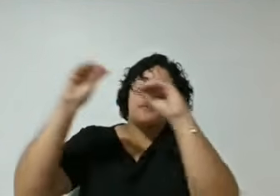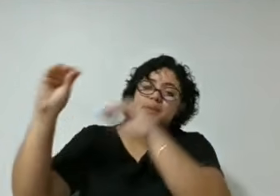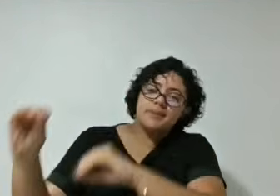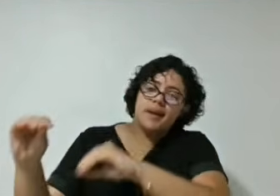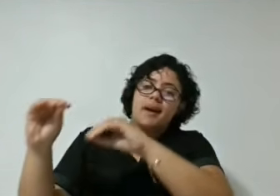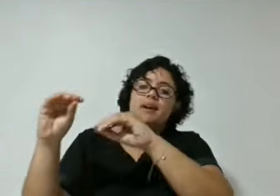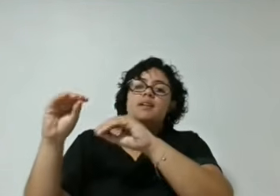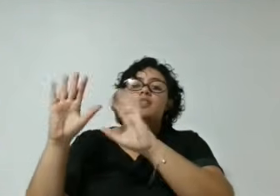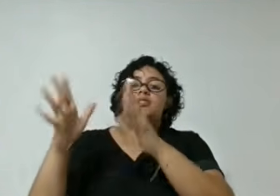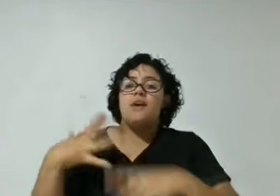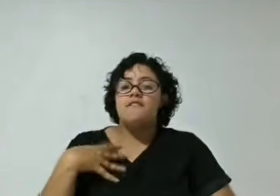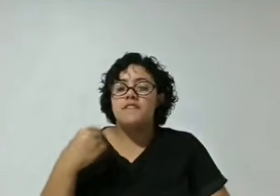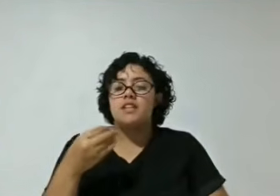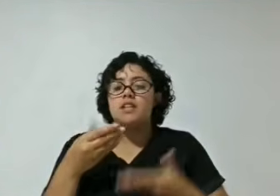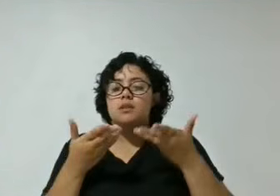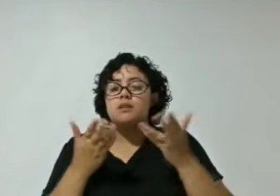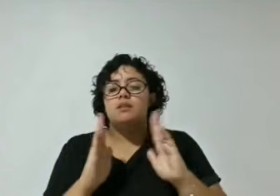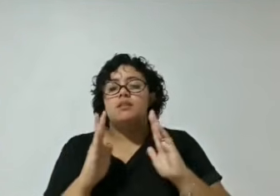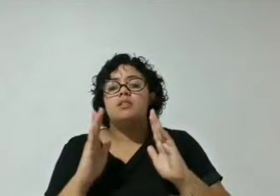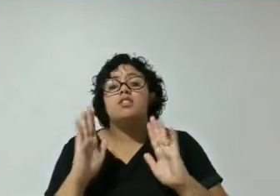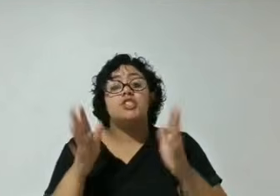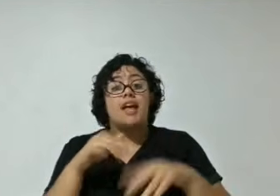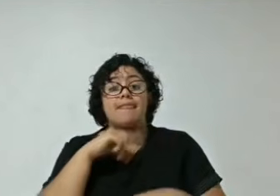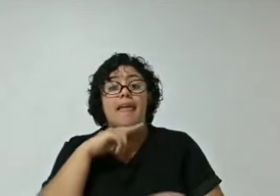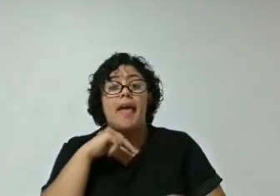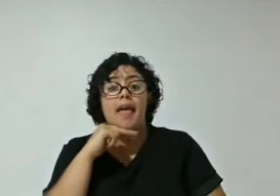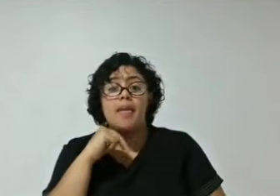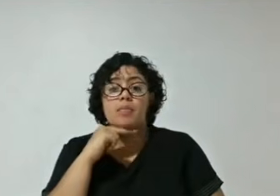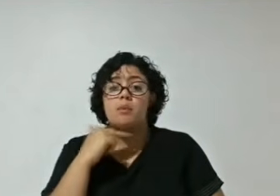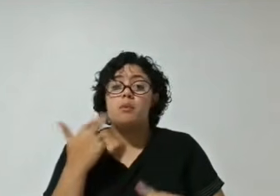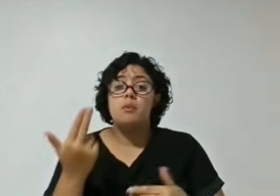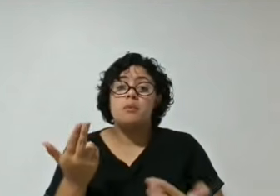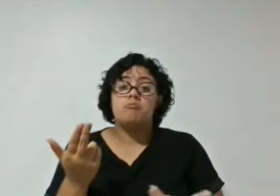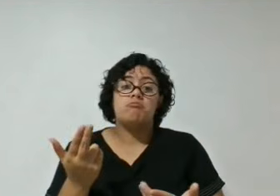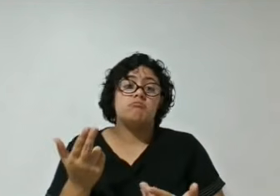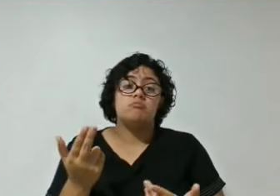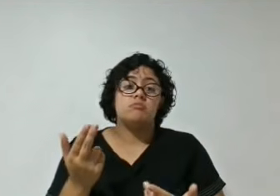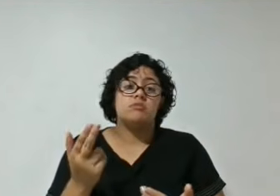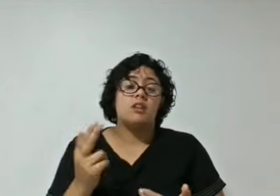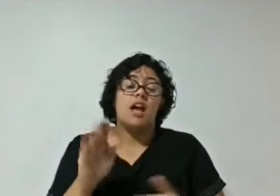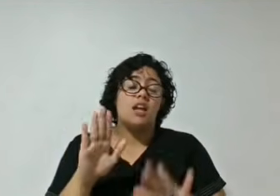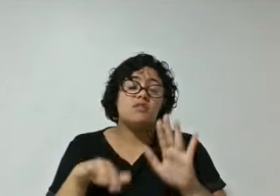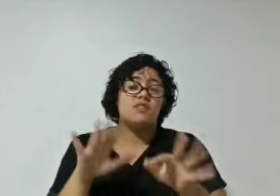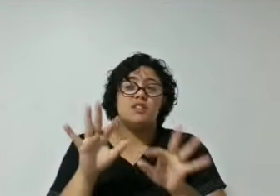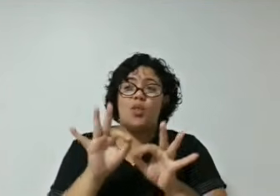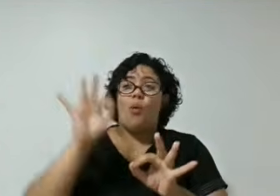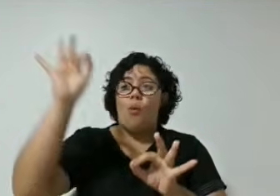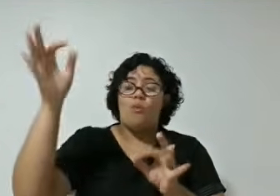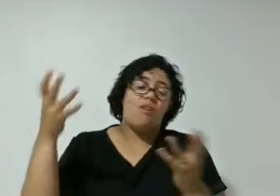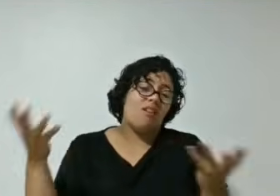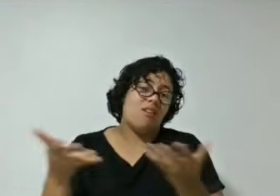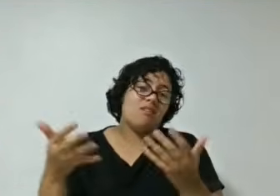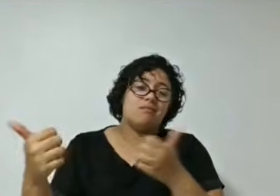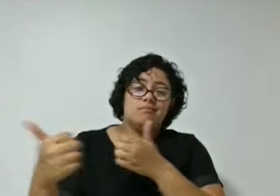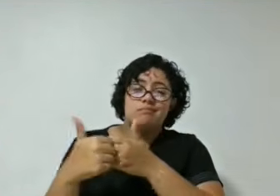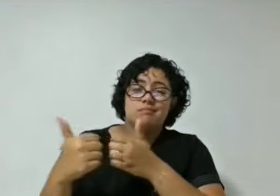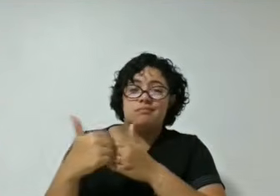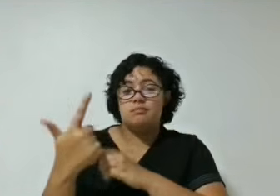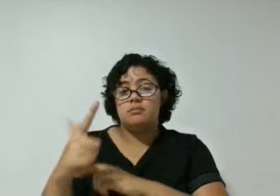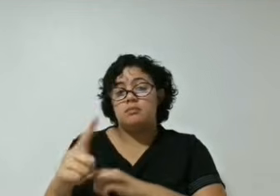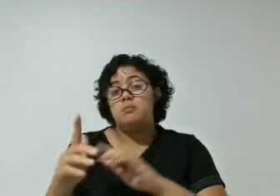têm filhos, alguns já têm netos e não necessariamente estão por aqui por perto, mas os pais e